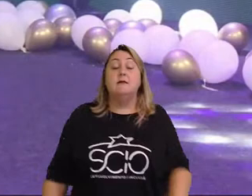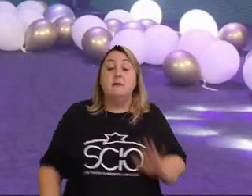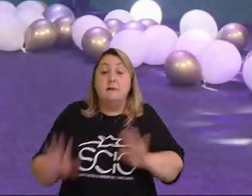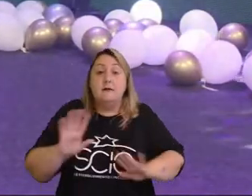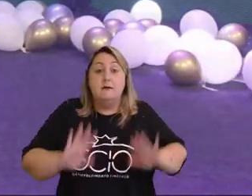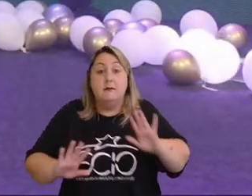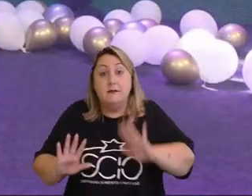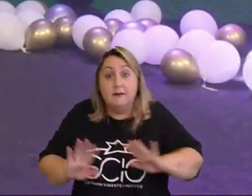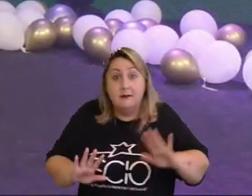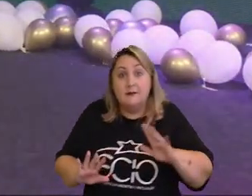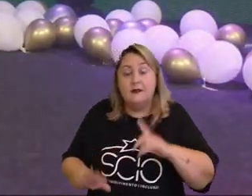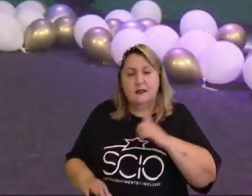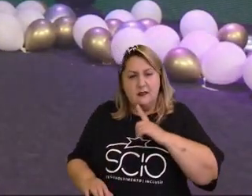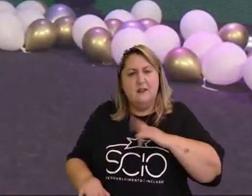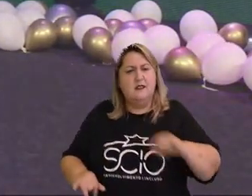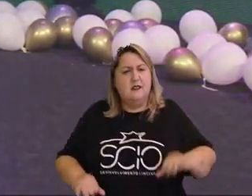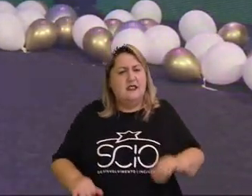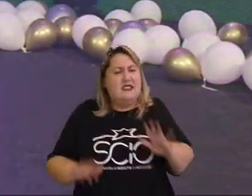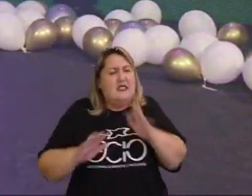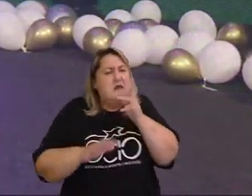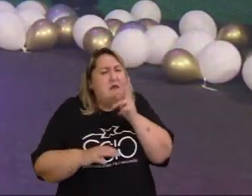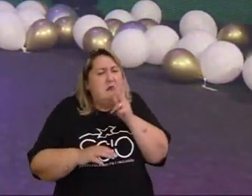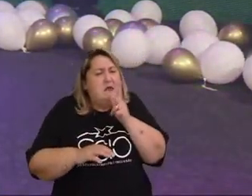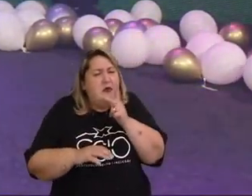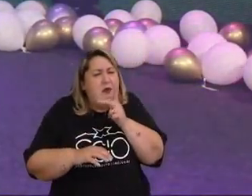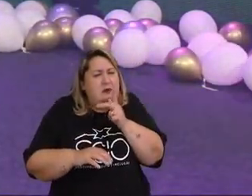Às vezes a felicidade demora a chegar,